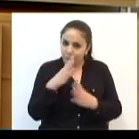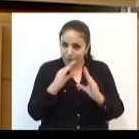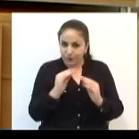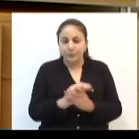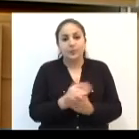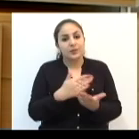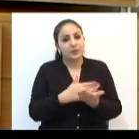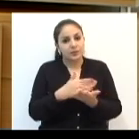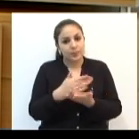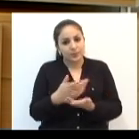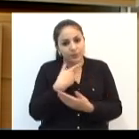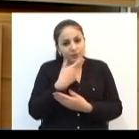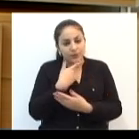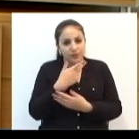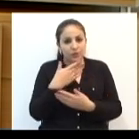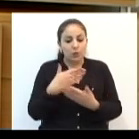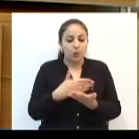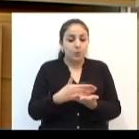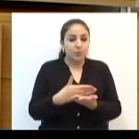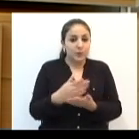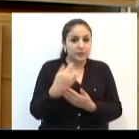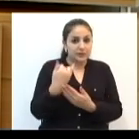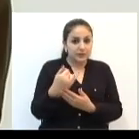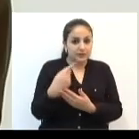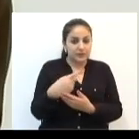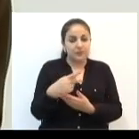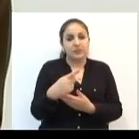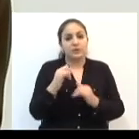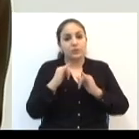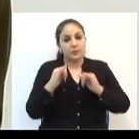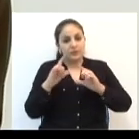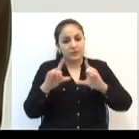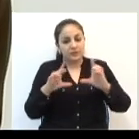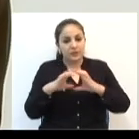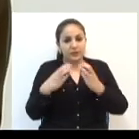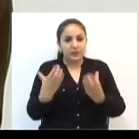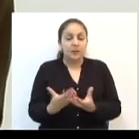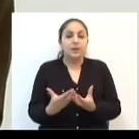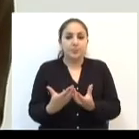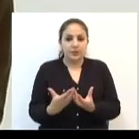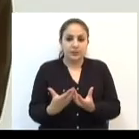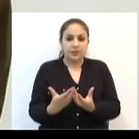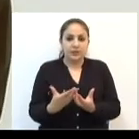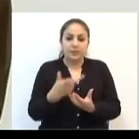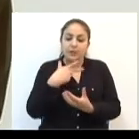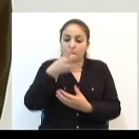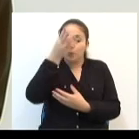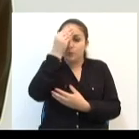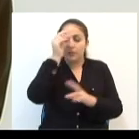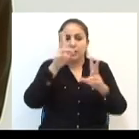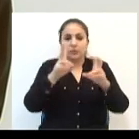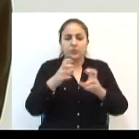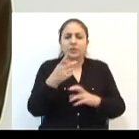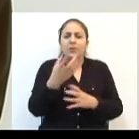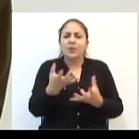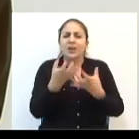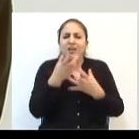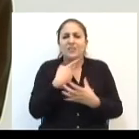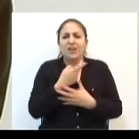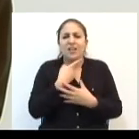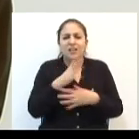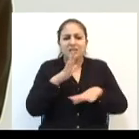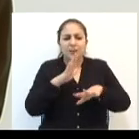como eu mencionei agora na abertura desse bloco do telejornal, para que os telespectadores compreendam o assunto, eu gostaria que você